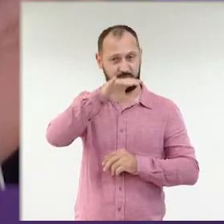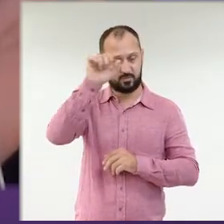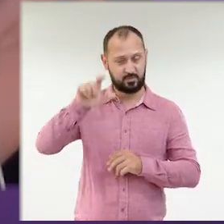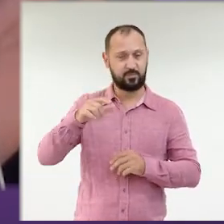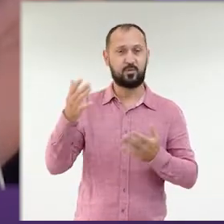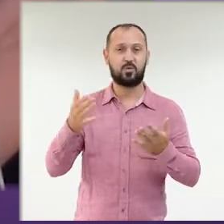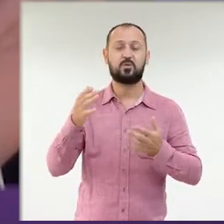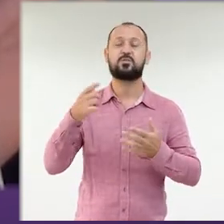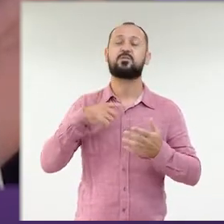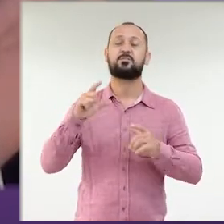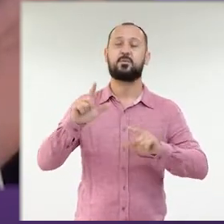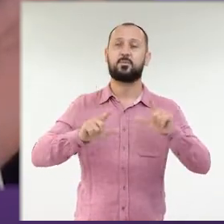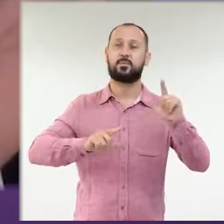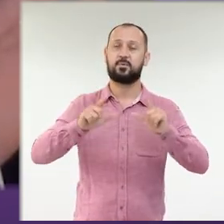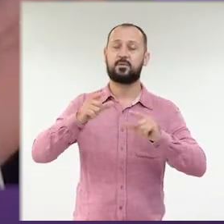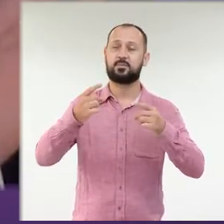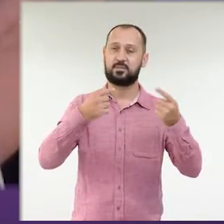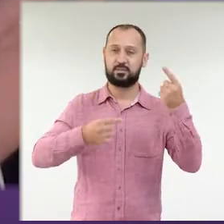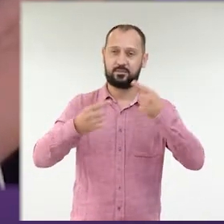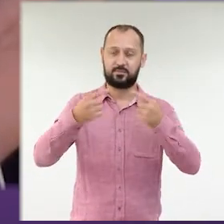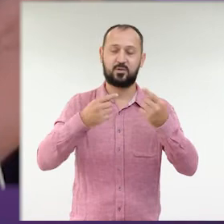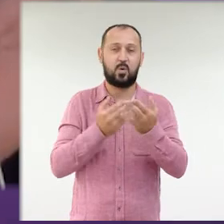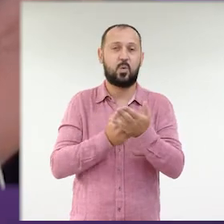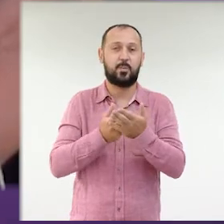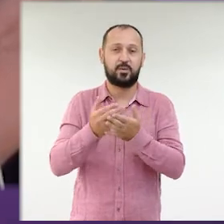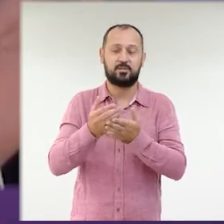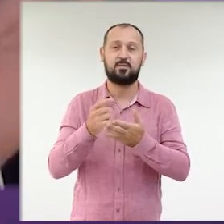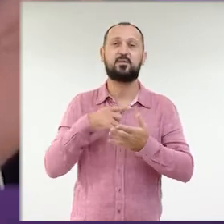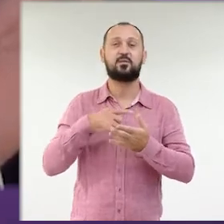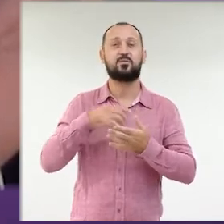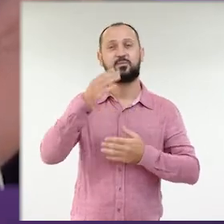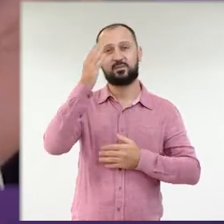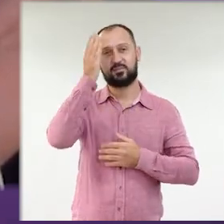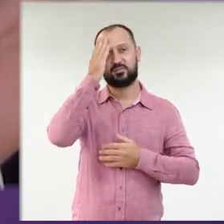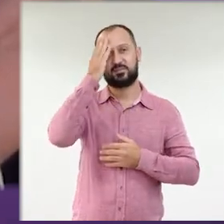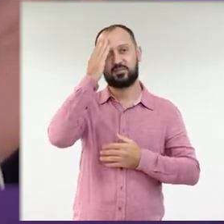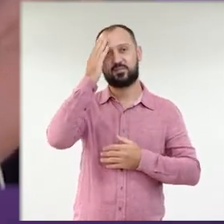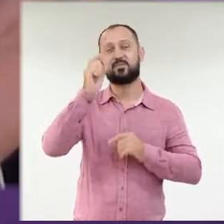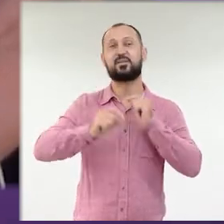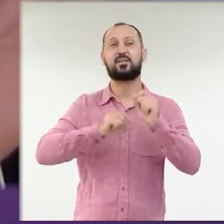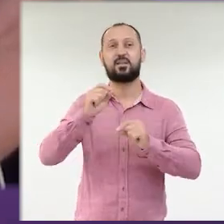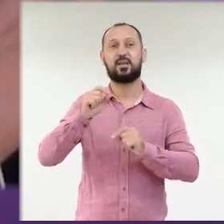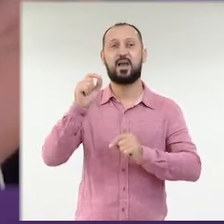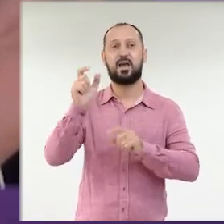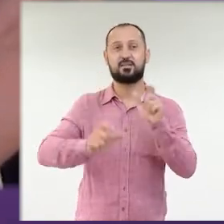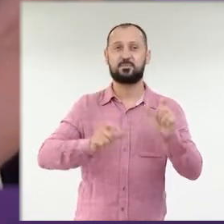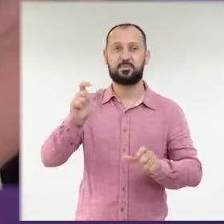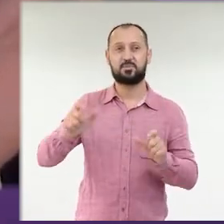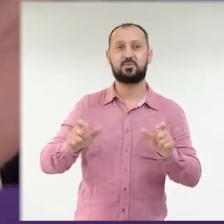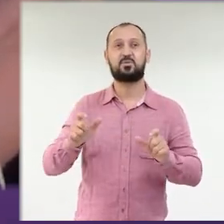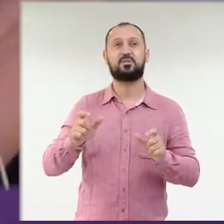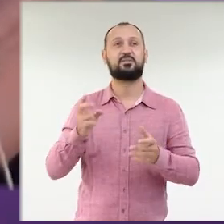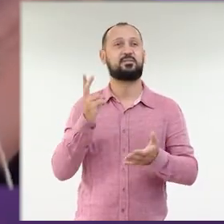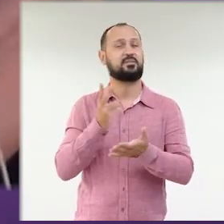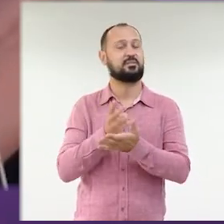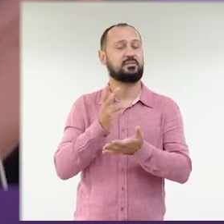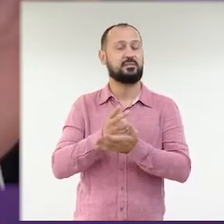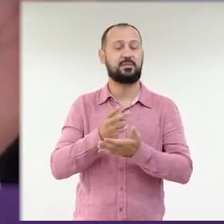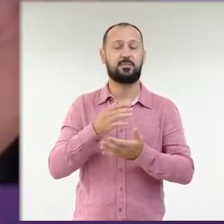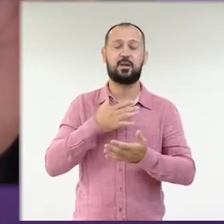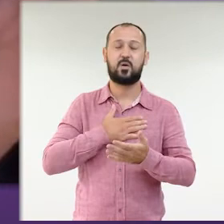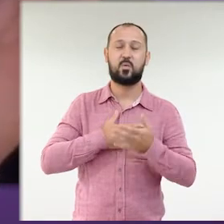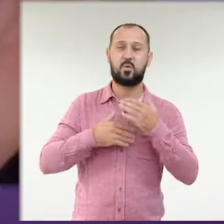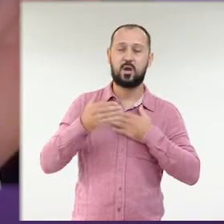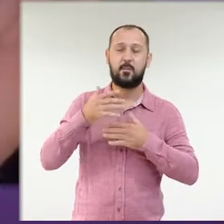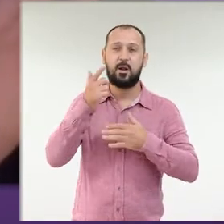do Sul, pelo Mulheres em Debate, iniciativa muito bacana, e eu tenho certeza que as pessoas, elas conseguem